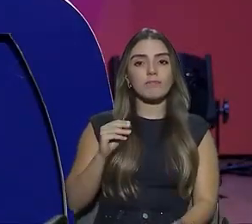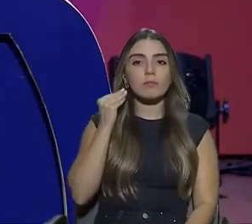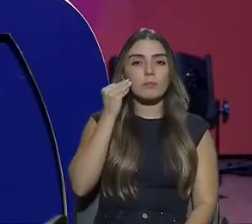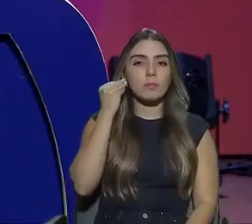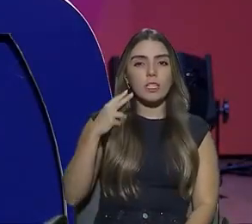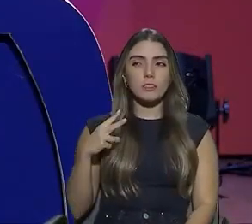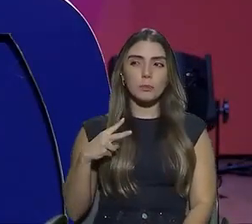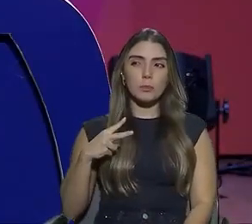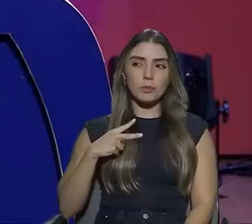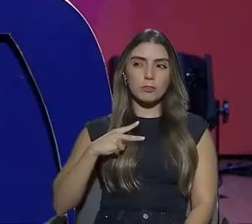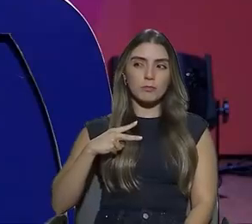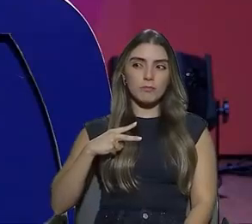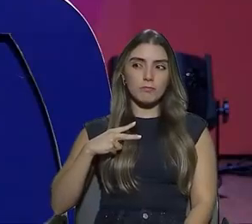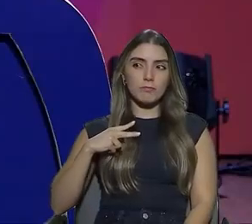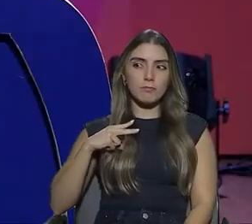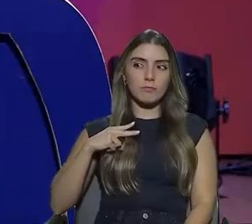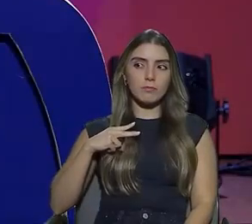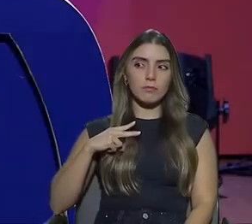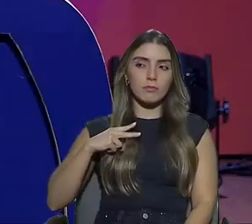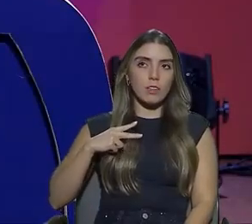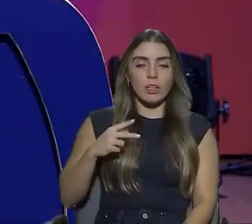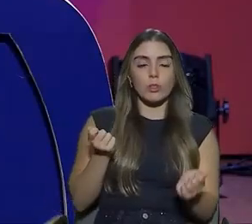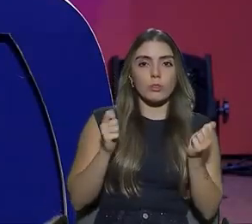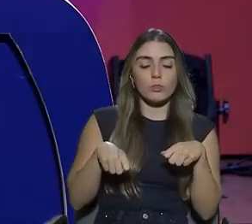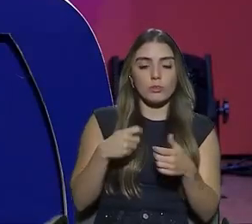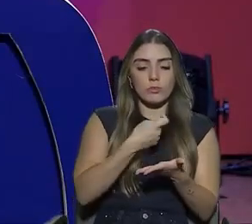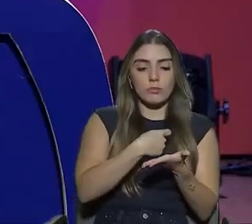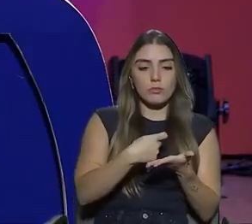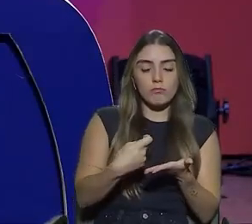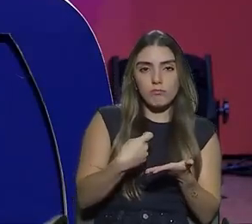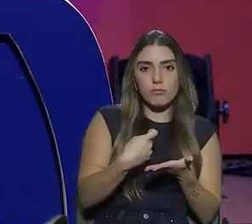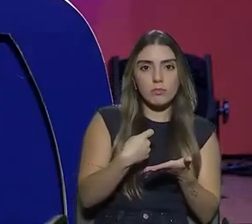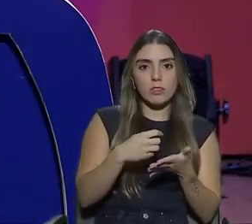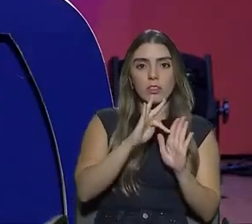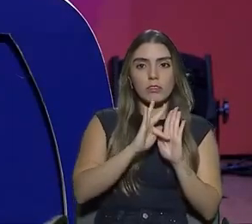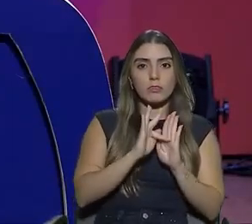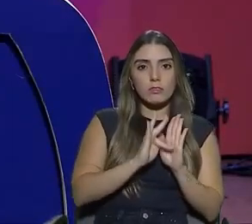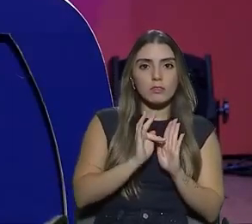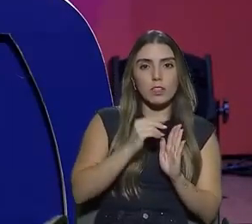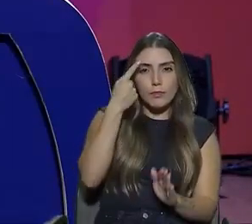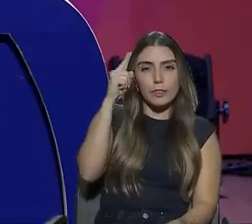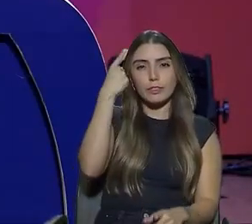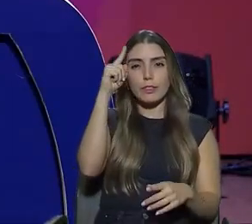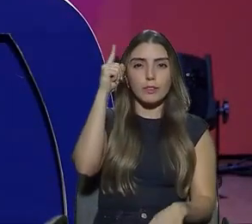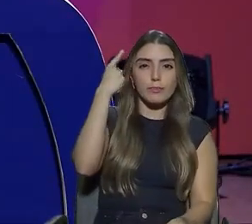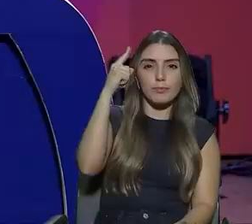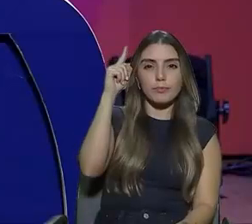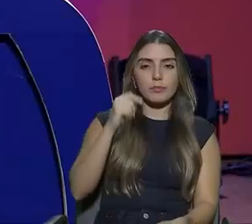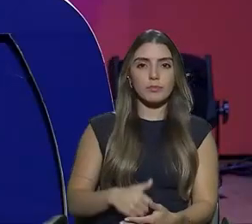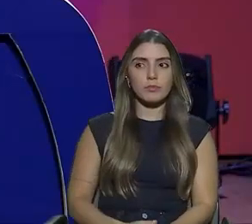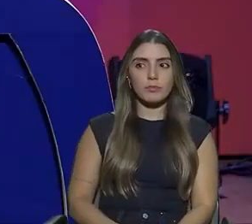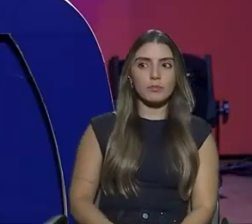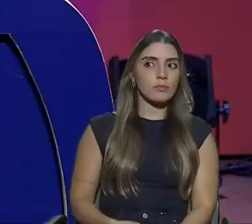você escrever um texto ficcional sem que, com isso, você tenha que lidar com uma investigação interna, com